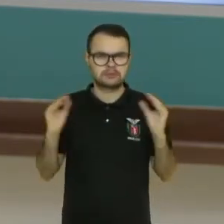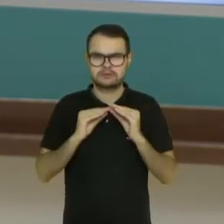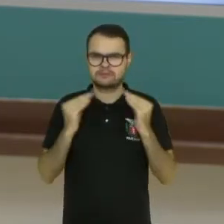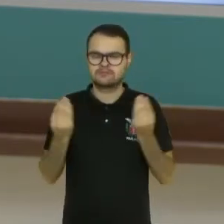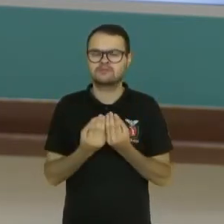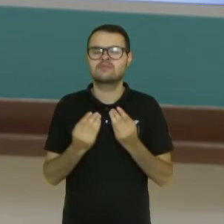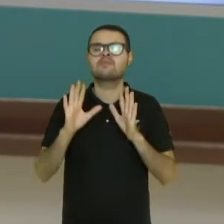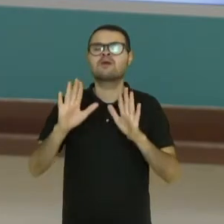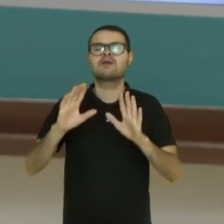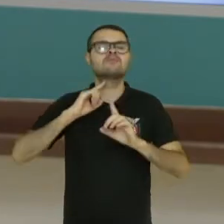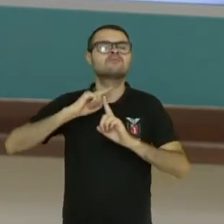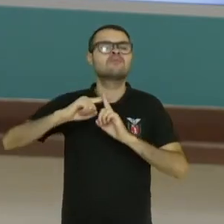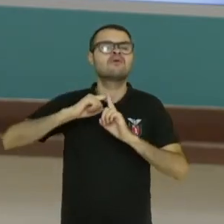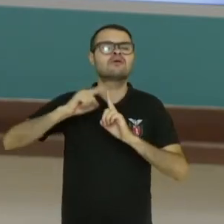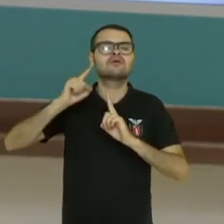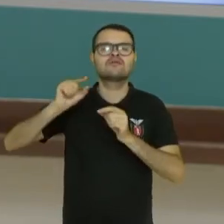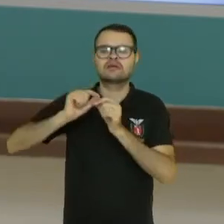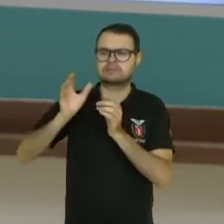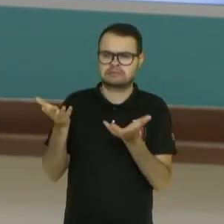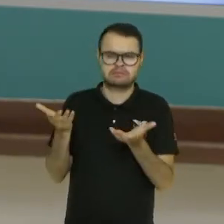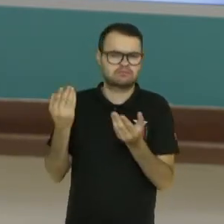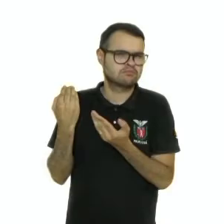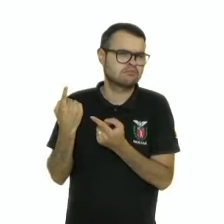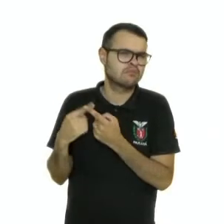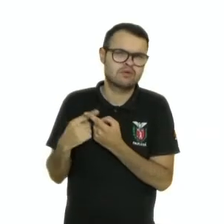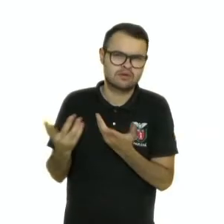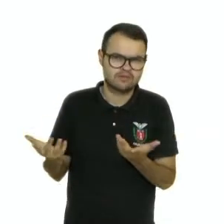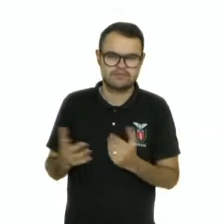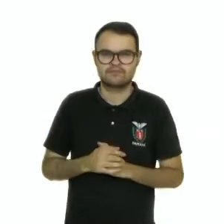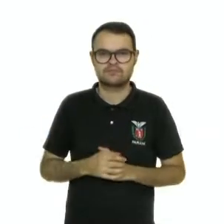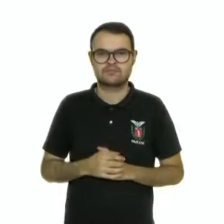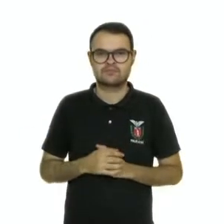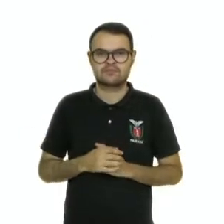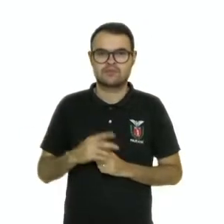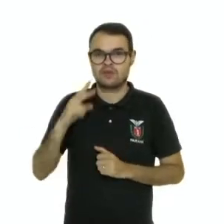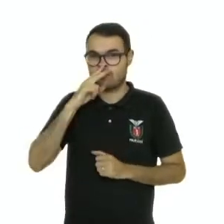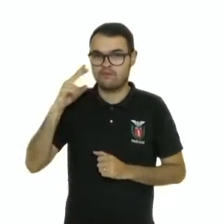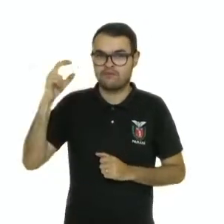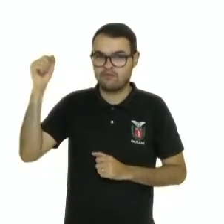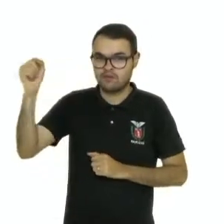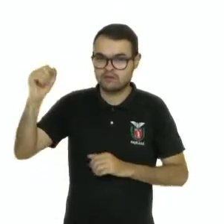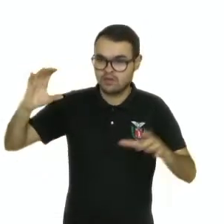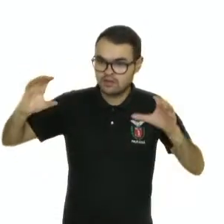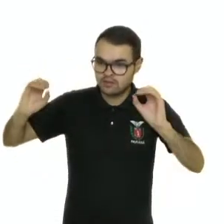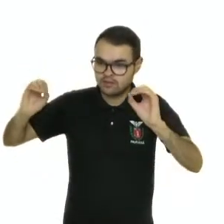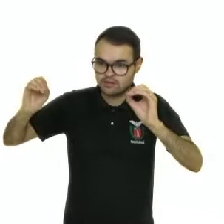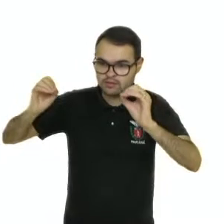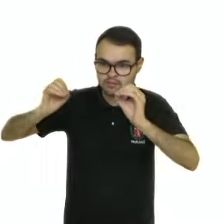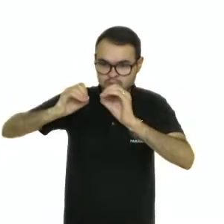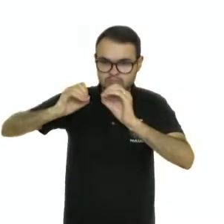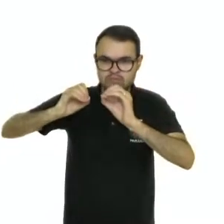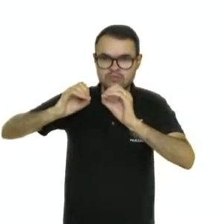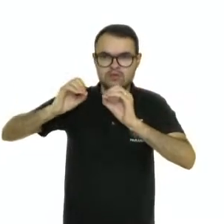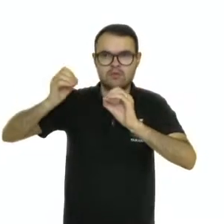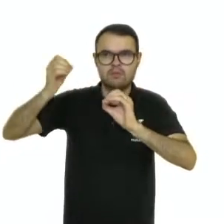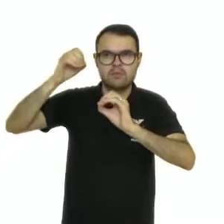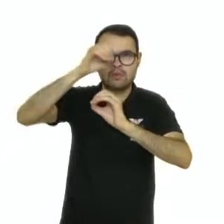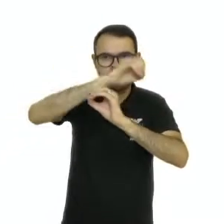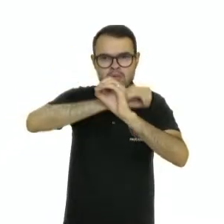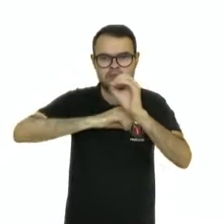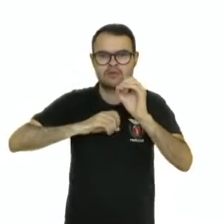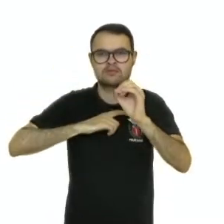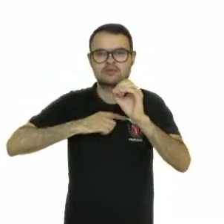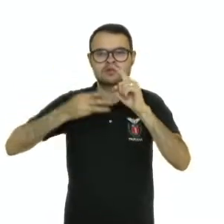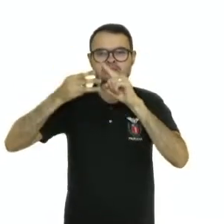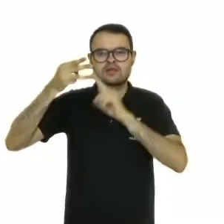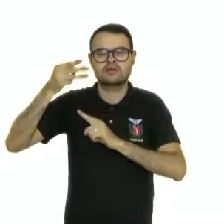Mas por que exatamente eles fazem isso, não é mesmo? A força atrativa que mantém dois ou mais átomos unidos, há três